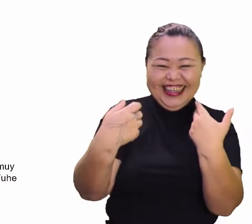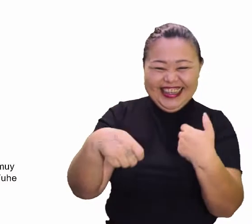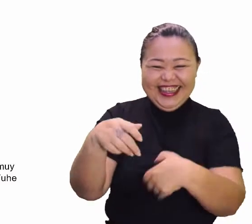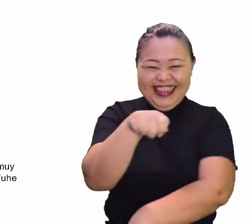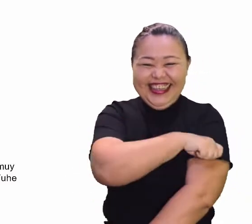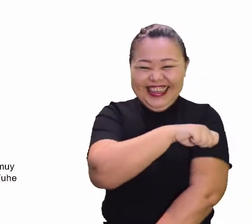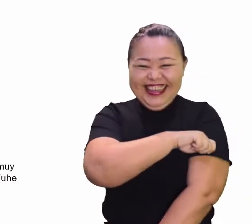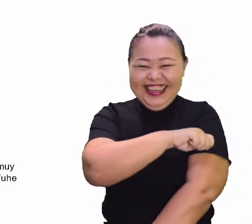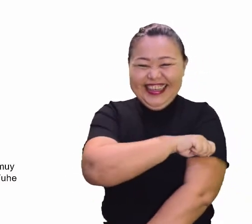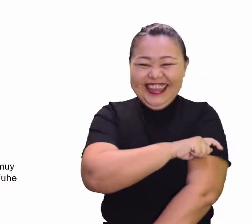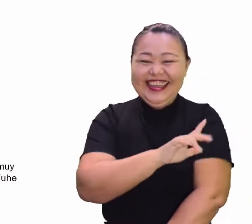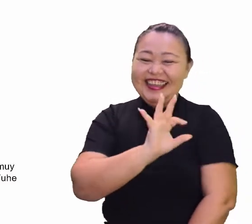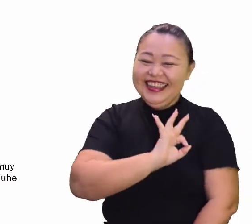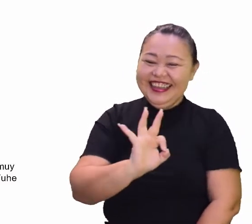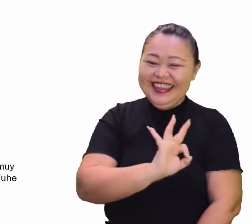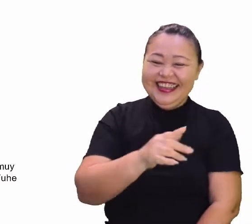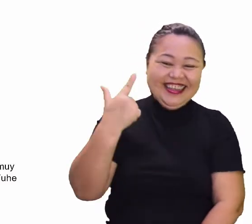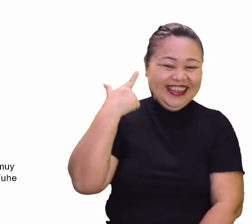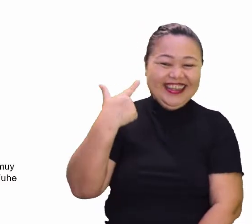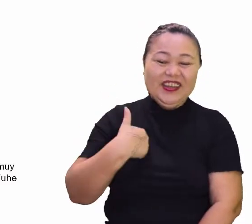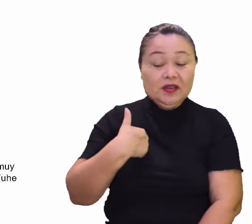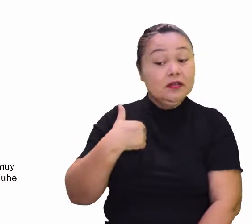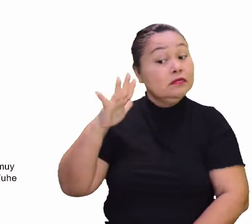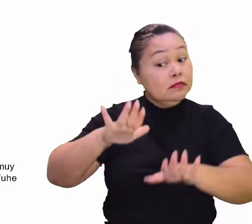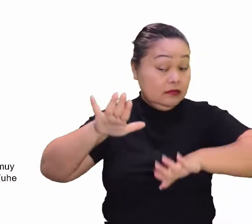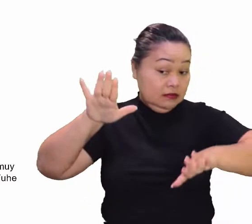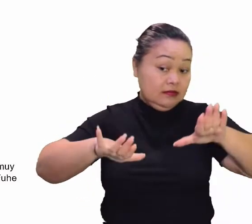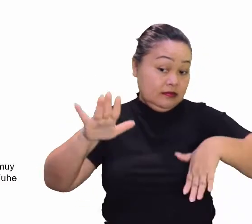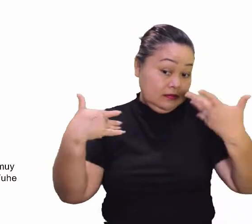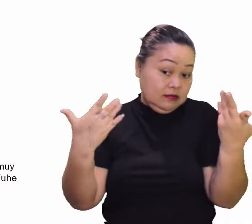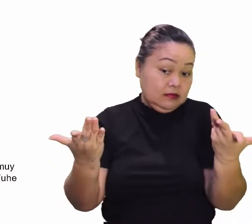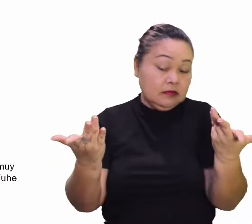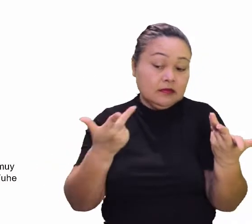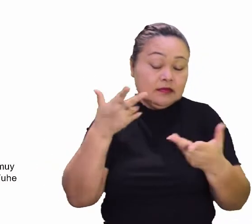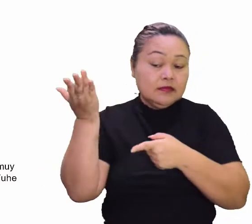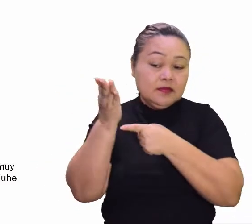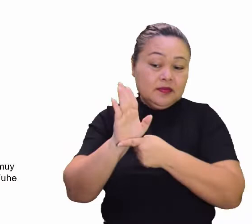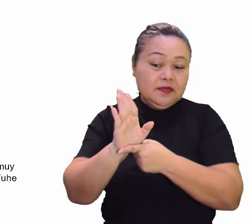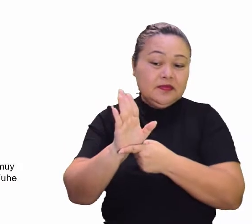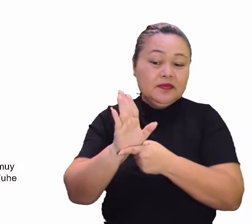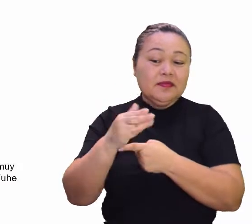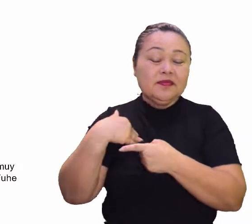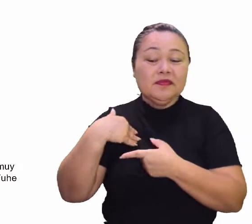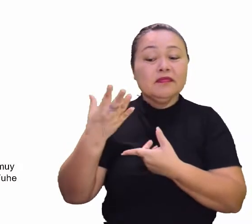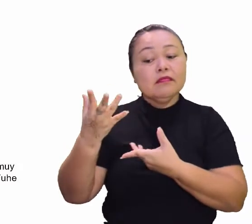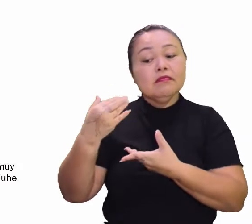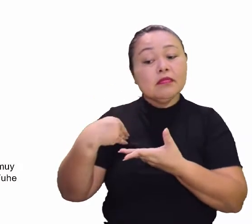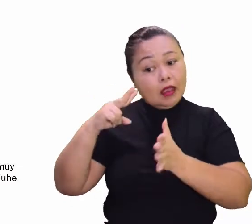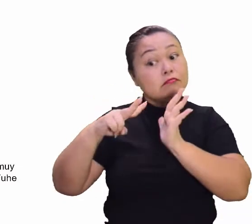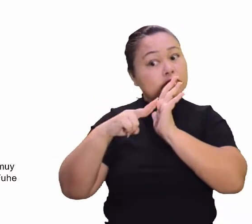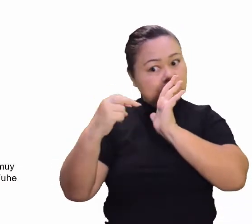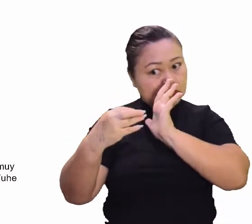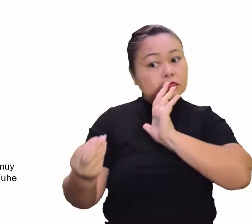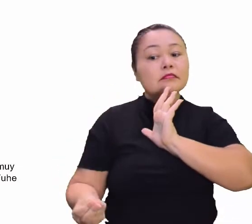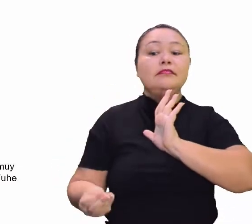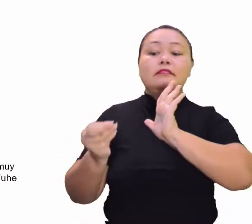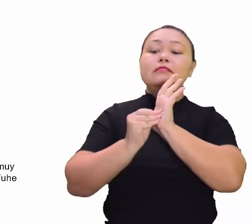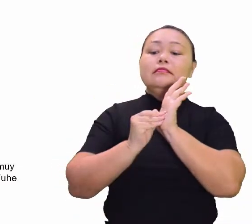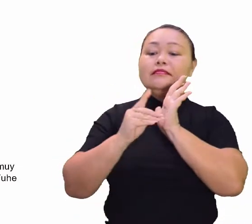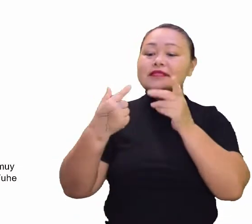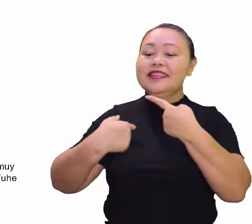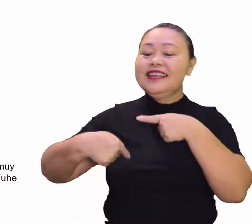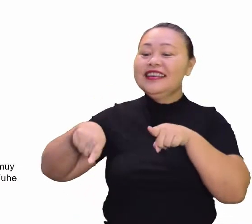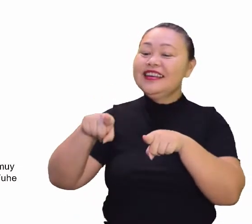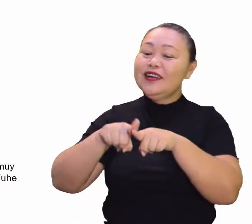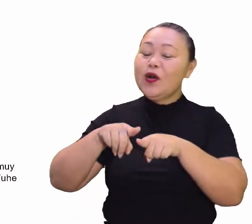né? Vamos. Mas isso é ótimo, Rogério, porque de Ótimo. repente, às vezes, a gente pode estar ajudando o aluno a enriquecer o vocabulário, Com né? certeza. Eu pensei